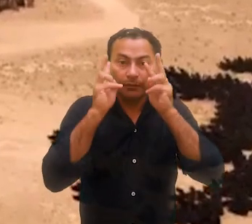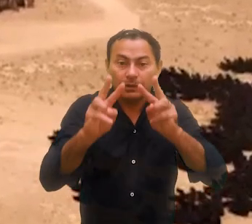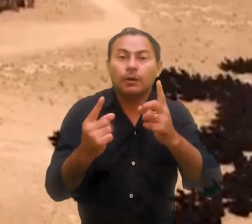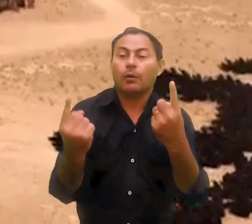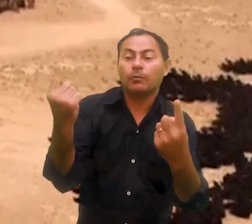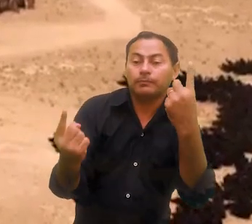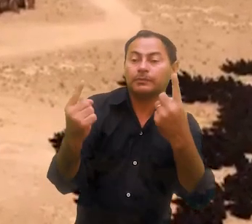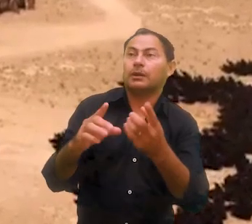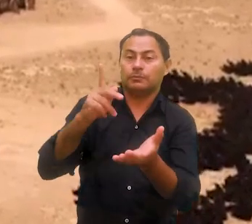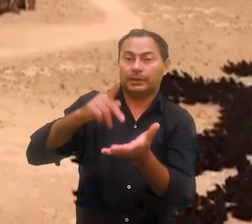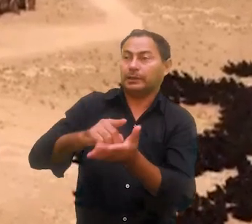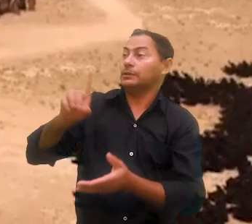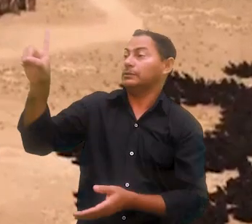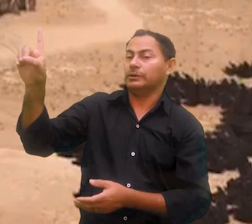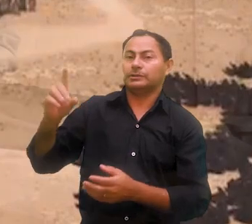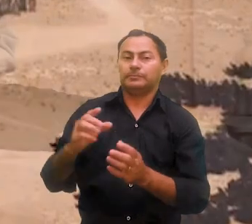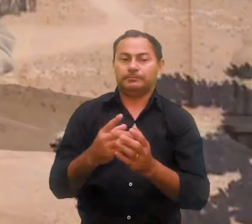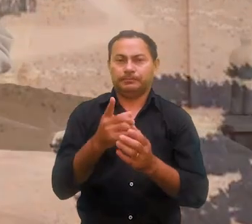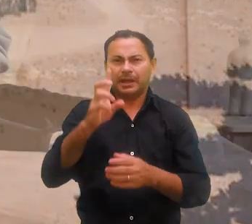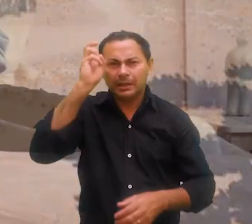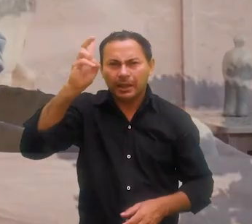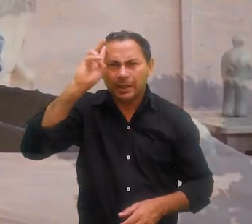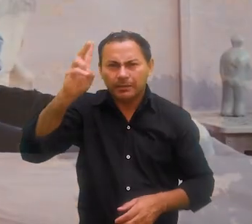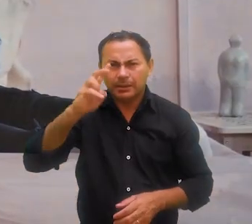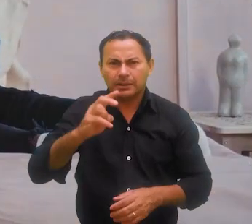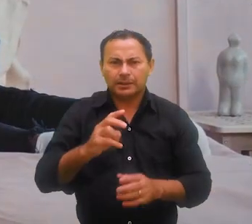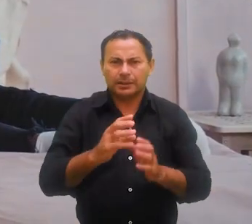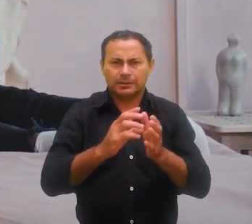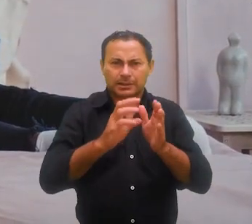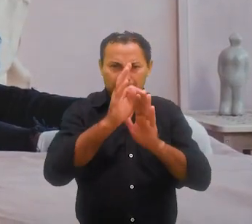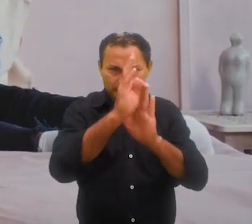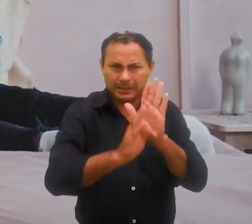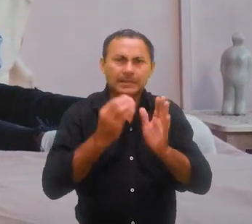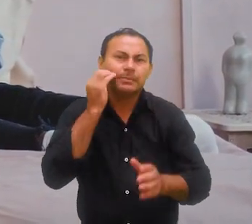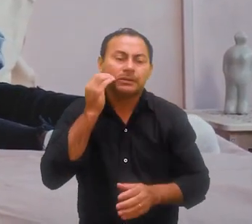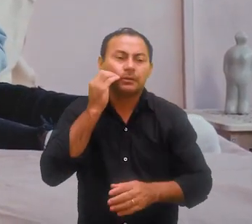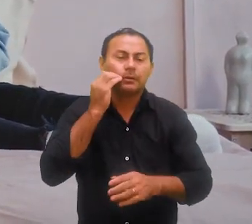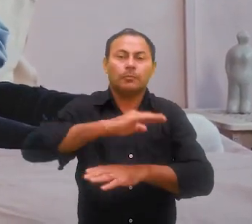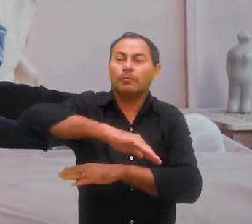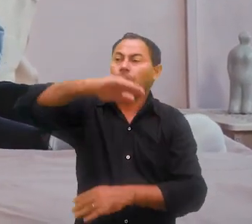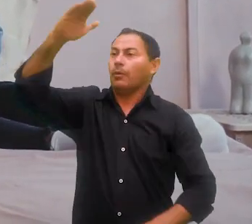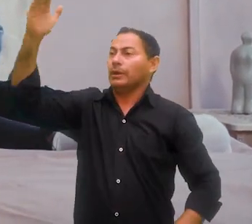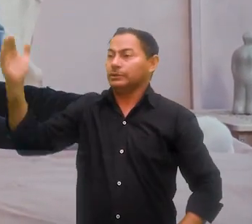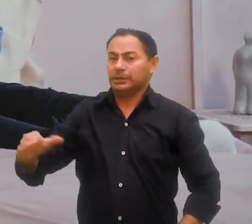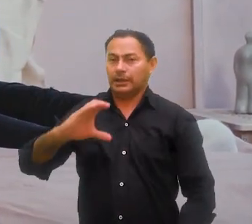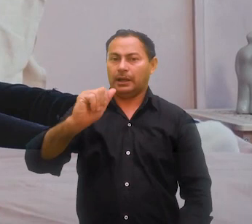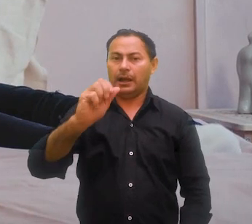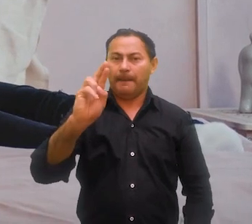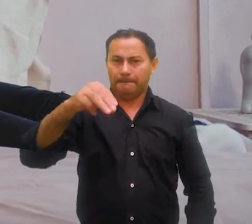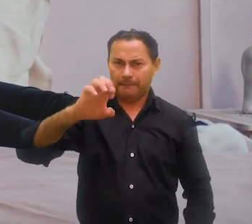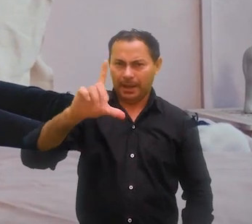e todos veriam qual dos dois era verdadeiro. Você se lembra dessa tremenda experiência no Monte